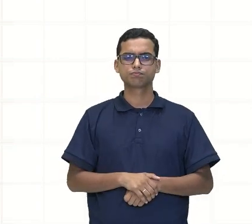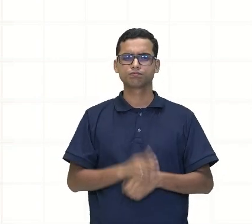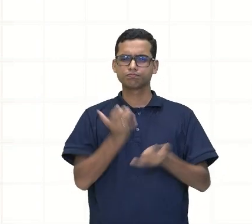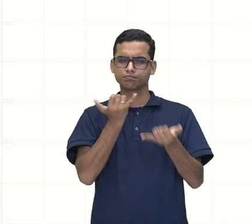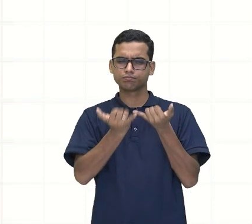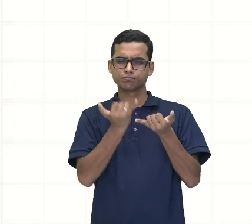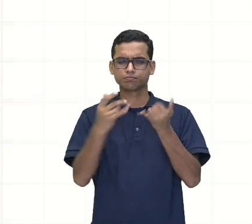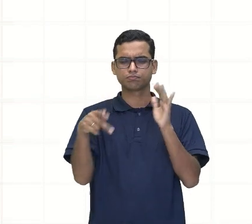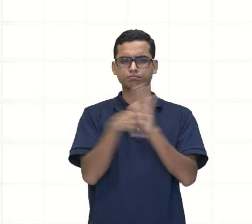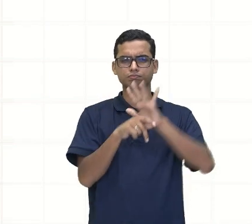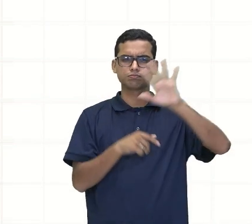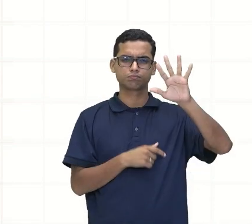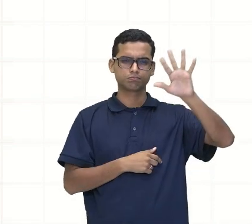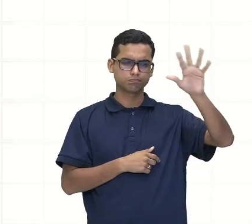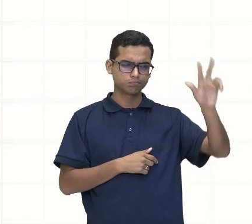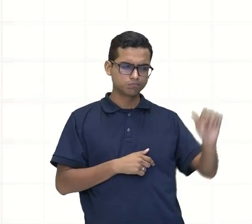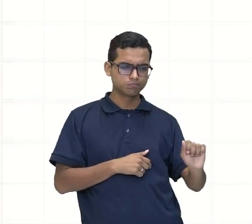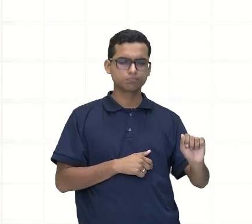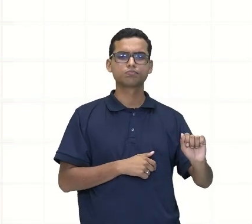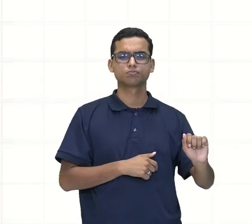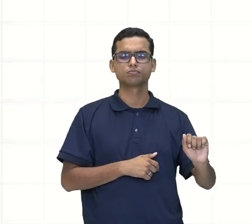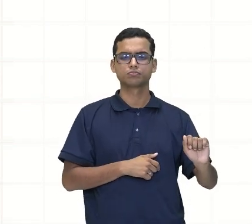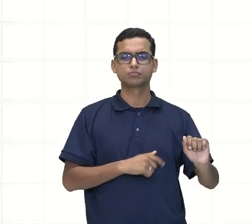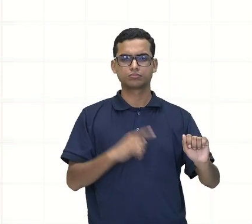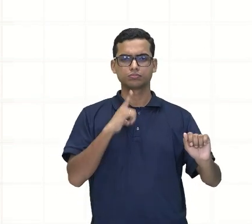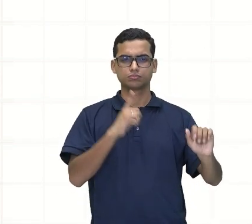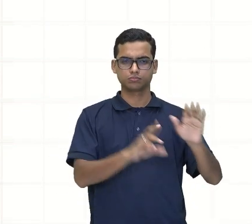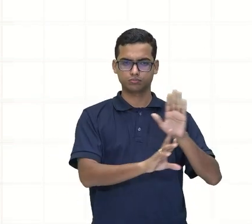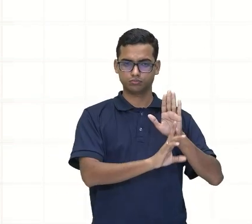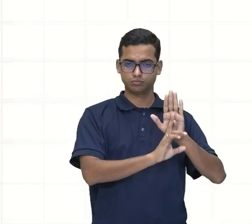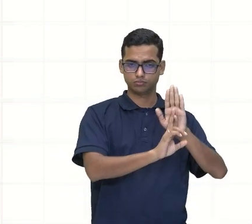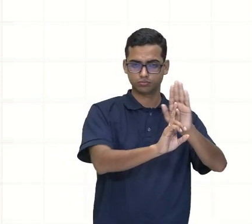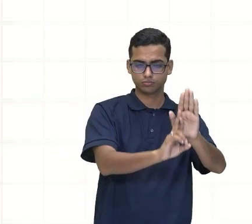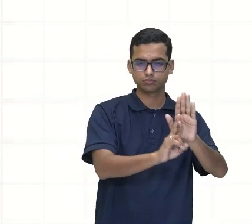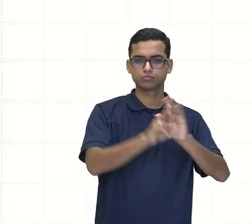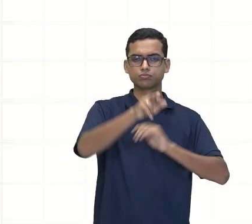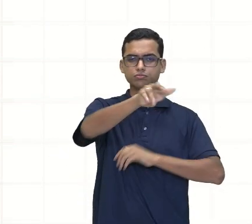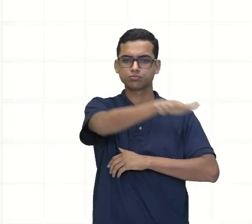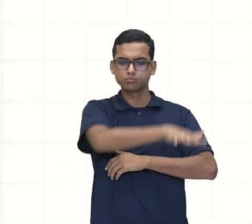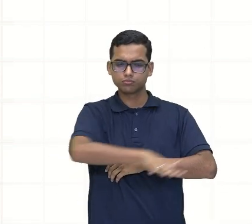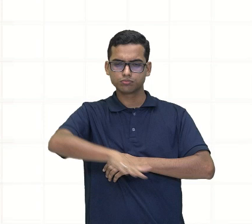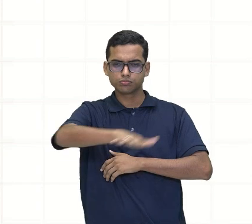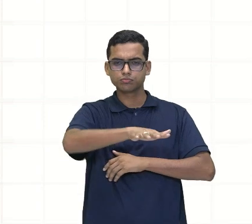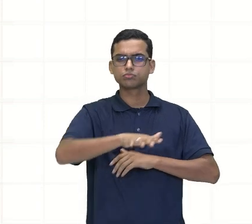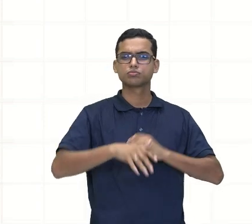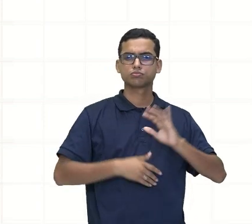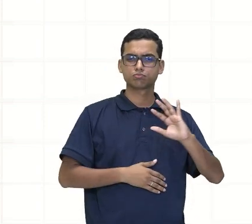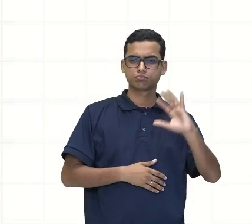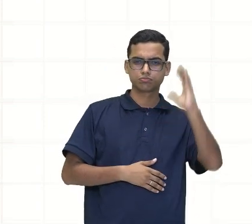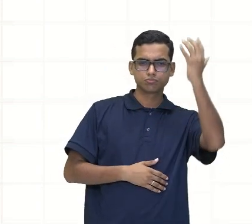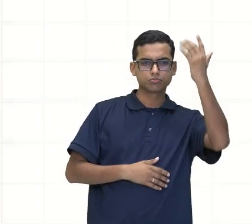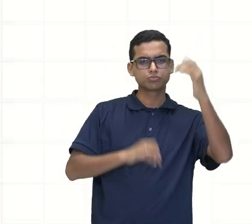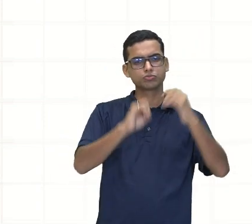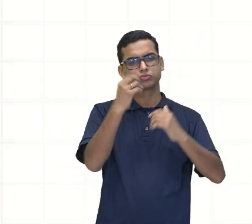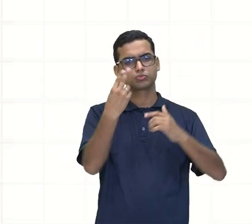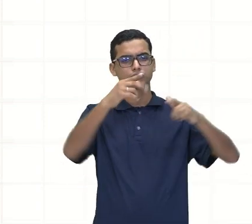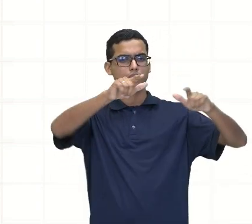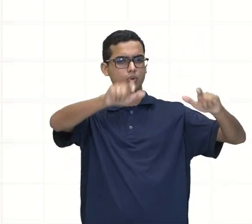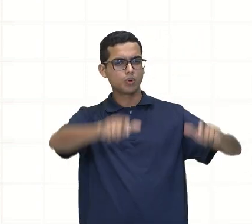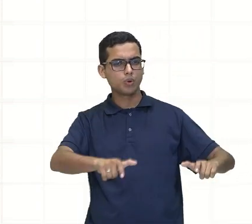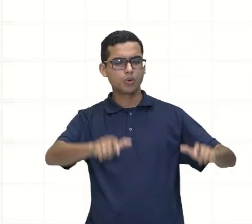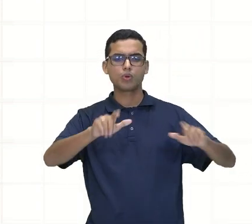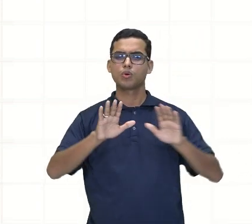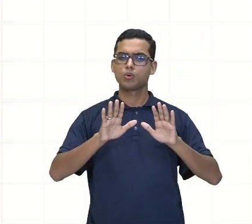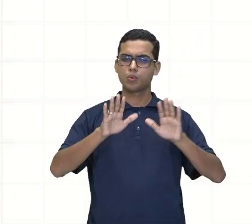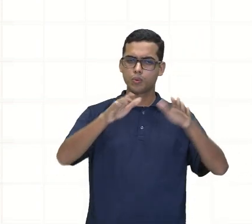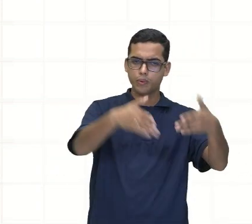os mapas, né, onde a gente tem ali a representação espacial de um evento ou de um